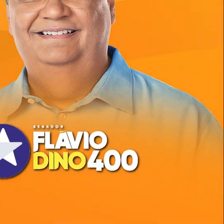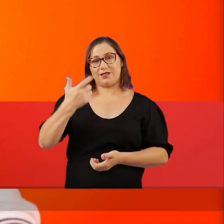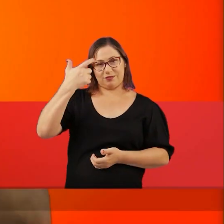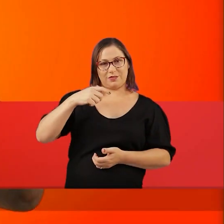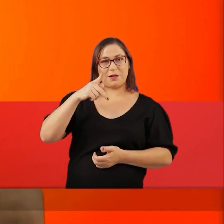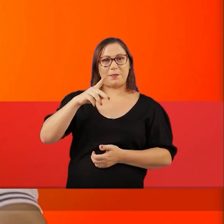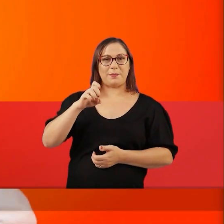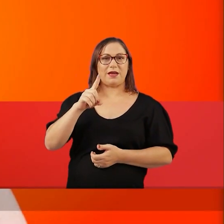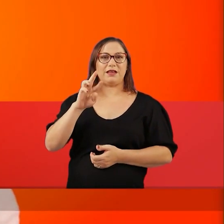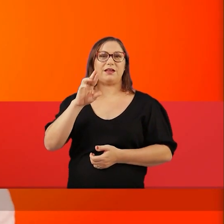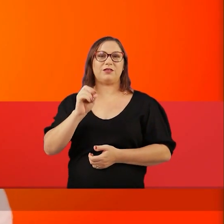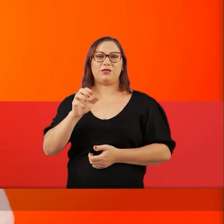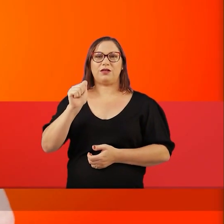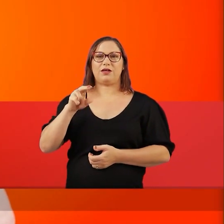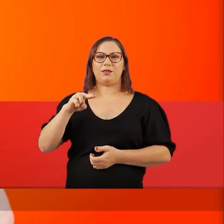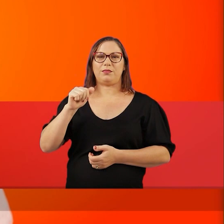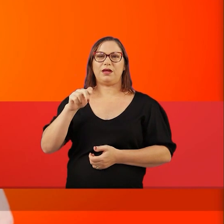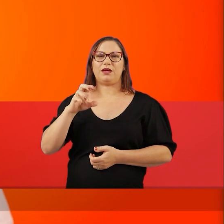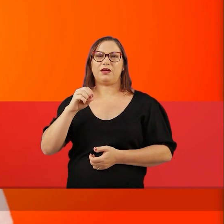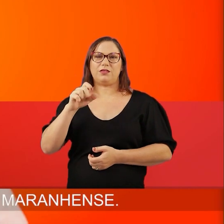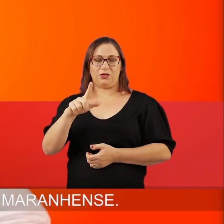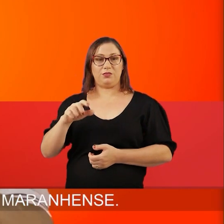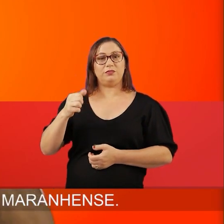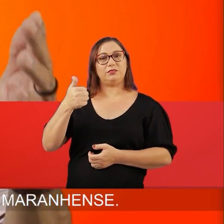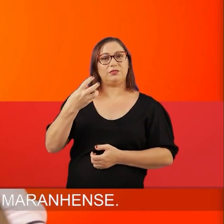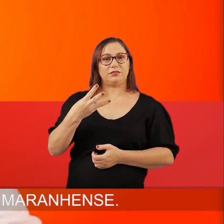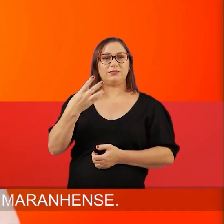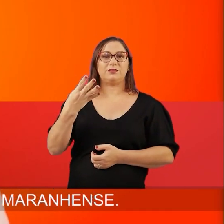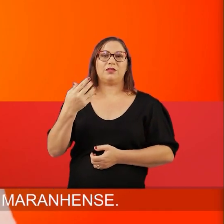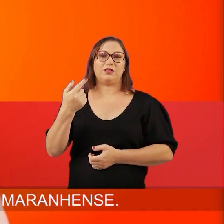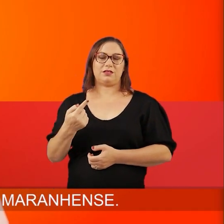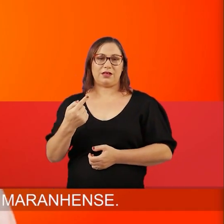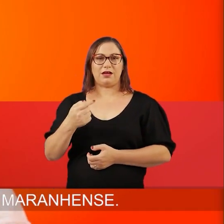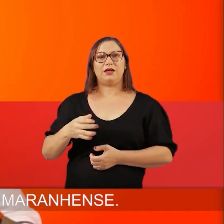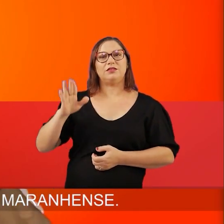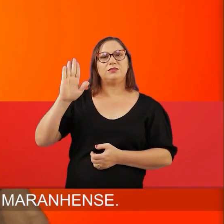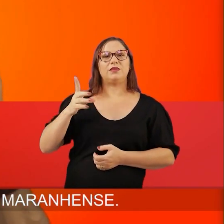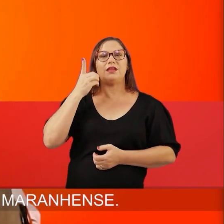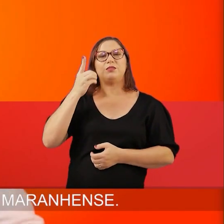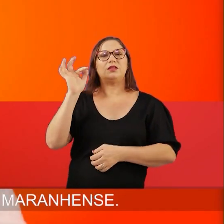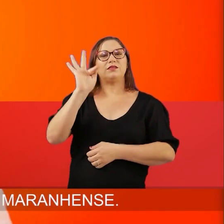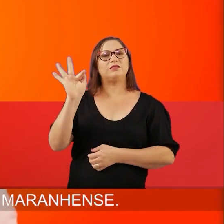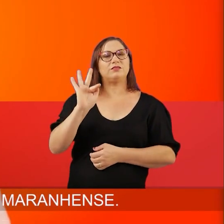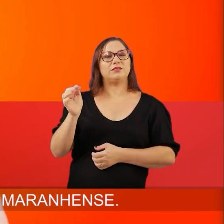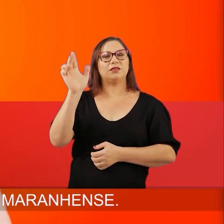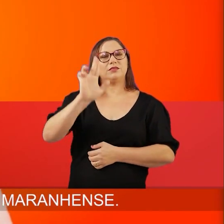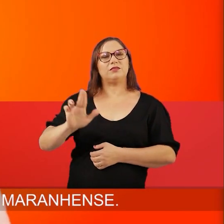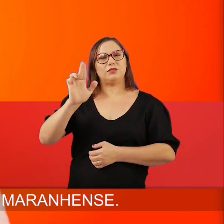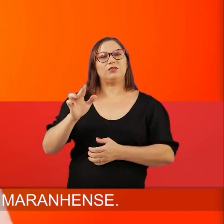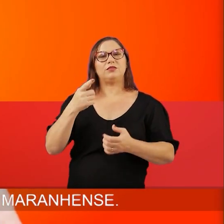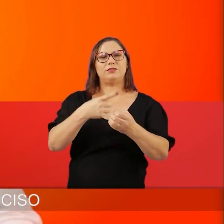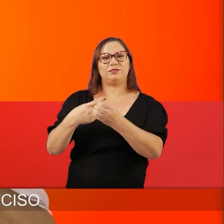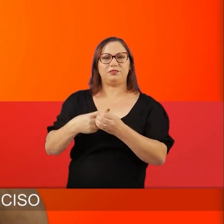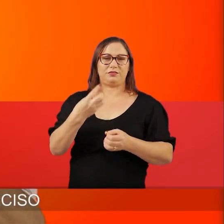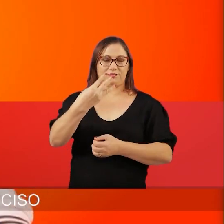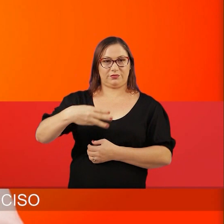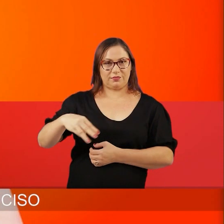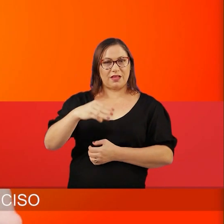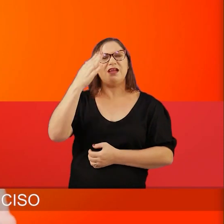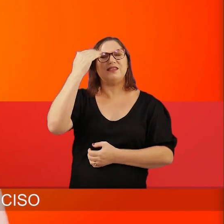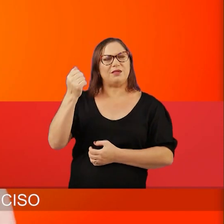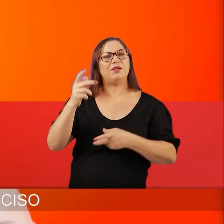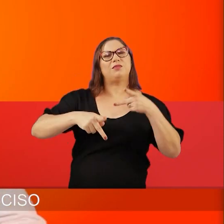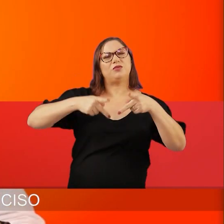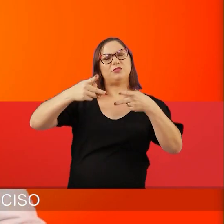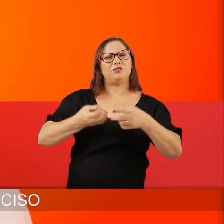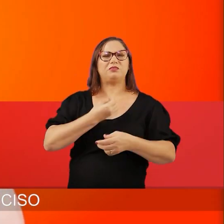Flávio Dino. Sou Pedro Amigol, 1347, o candidato deputado federal do Lula na Baixada Maranhense. Sabemos que a